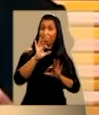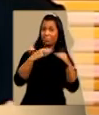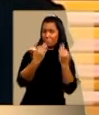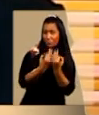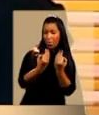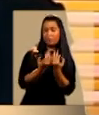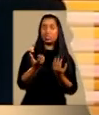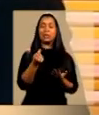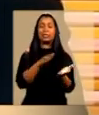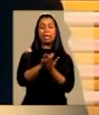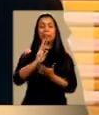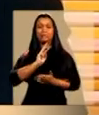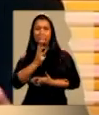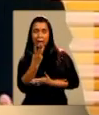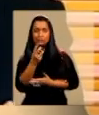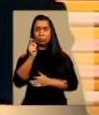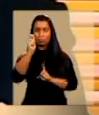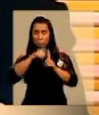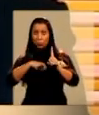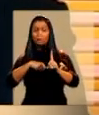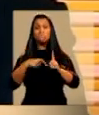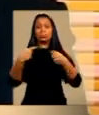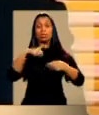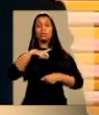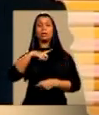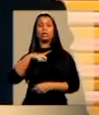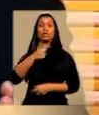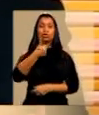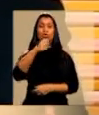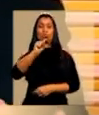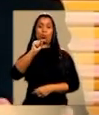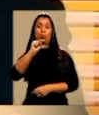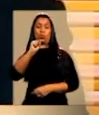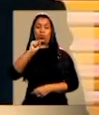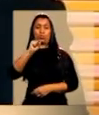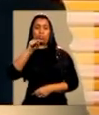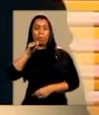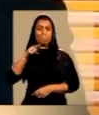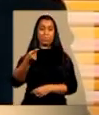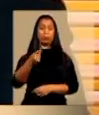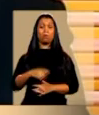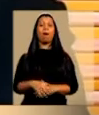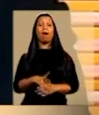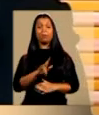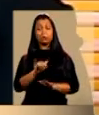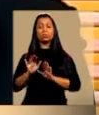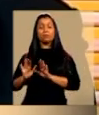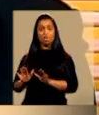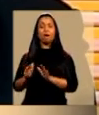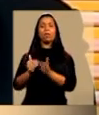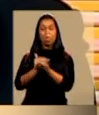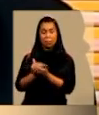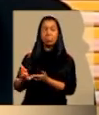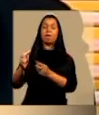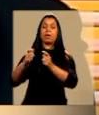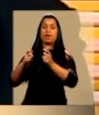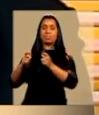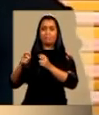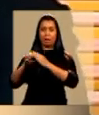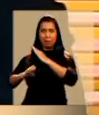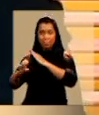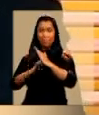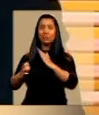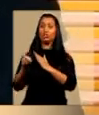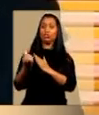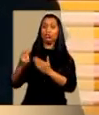renda familiar é de 3 mil por mês, que tenha no mínimo 18 mil reais. Aí você entra com um negócio já